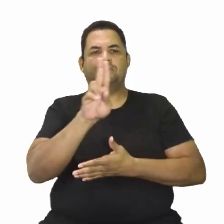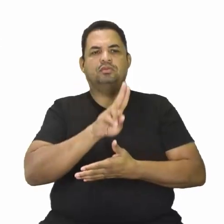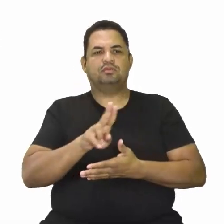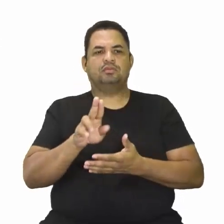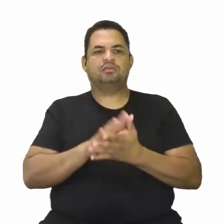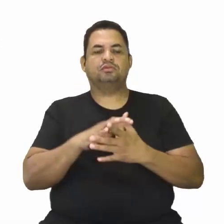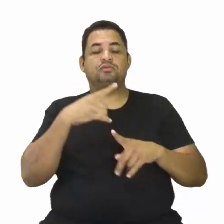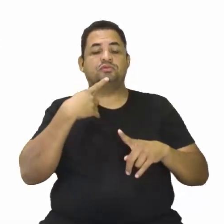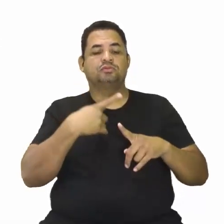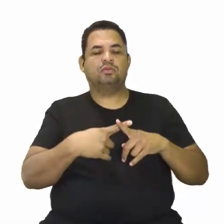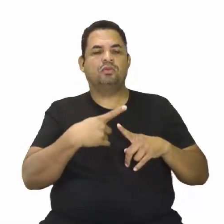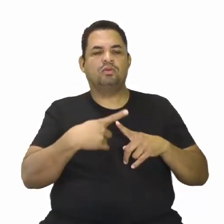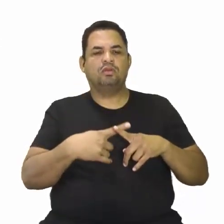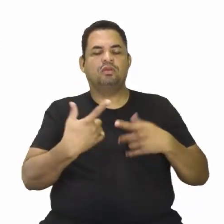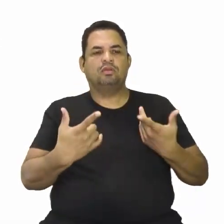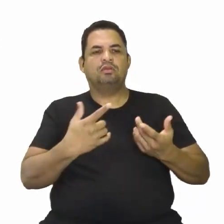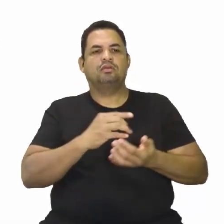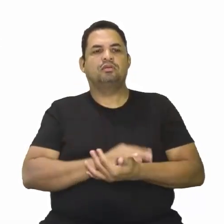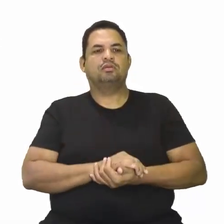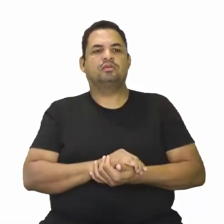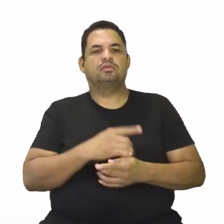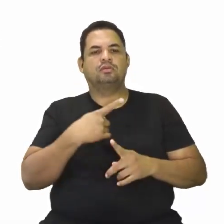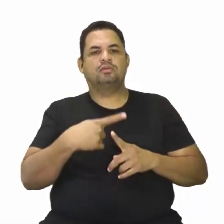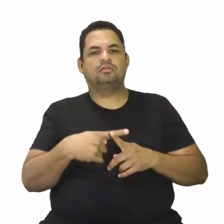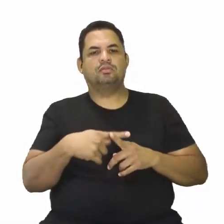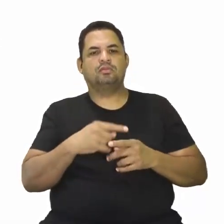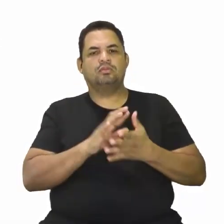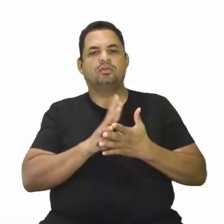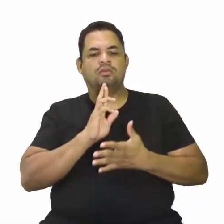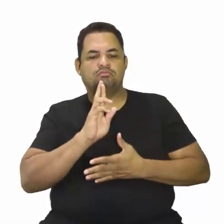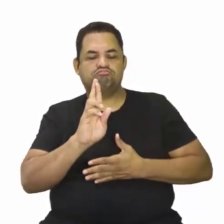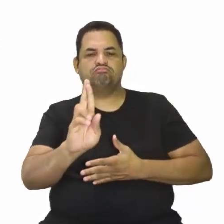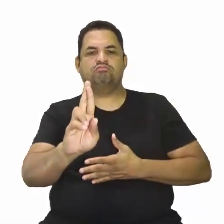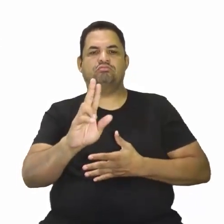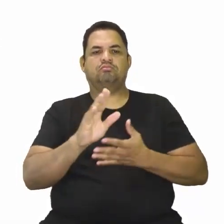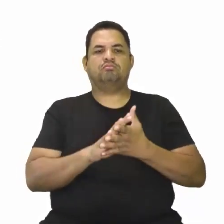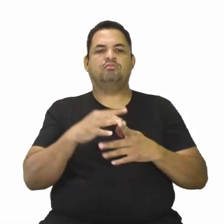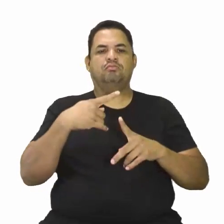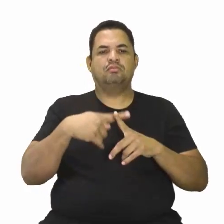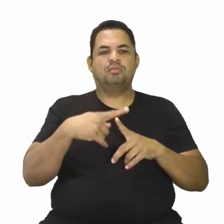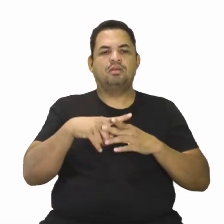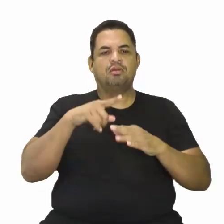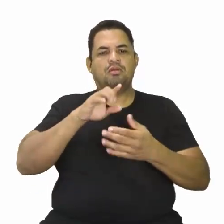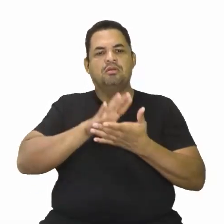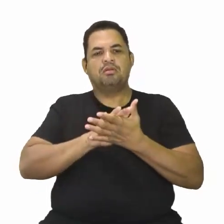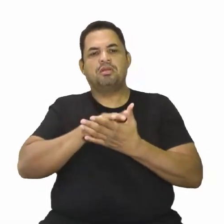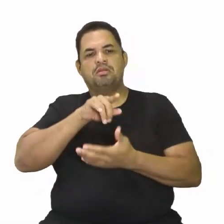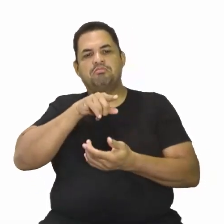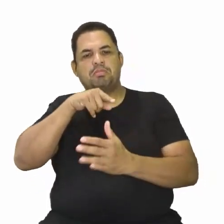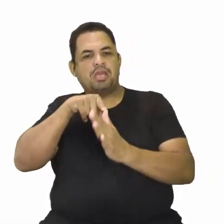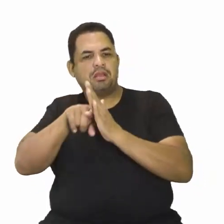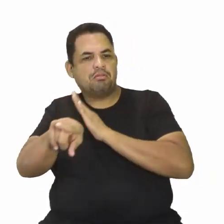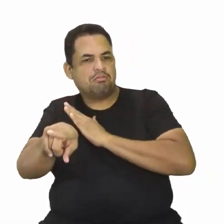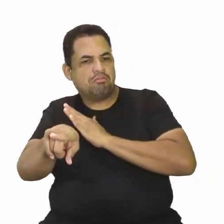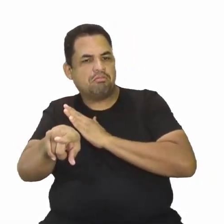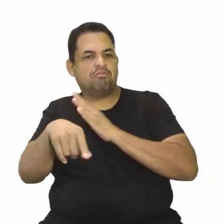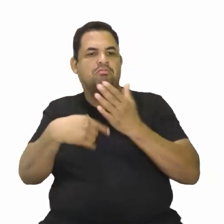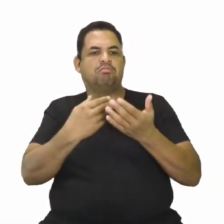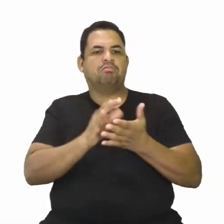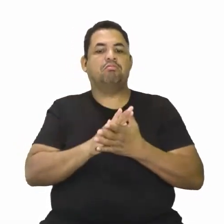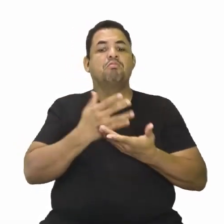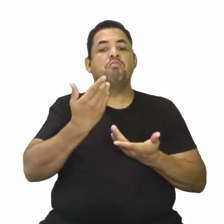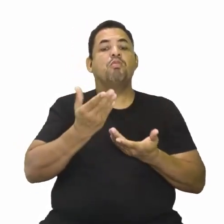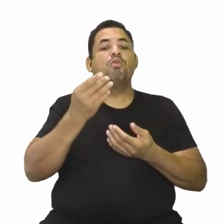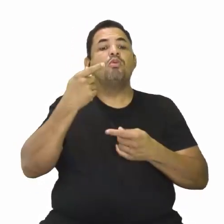dos porquês, o porquê que responde, o porquê que interroga, o porquê